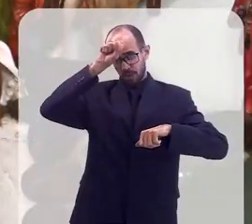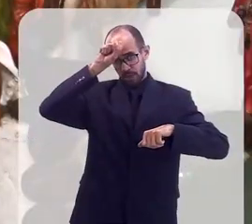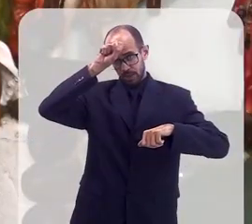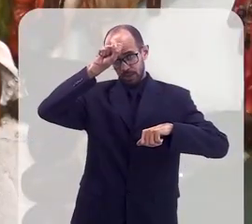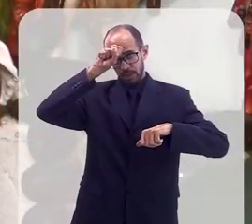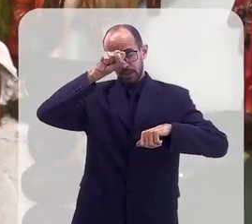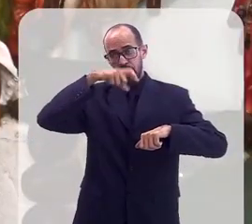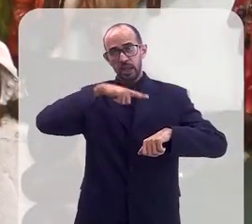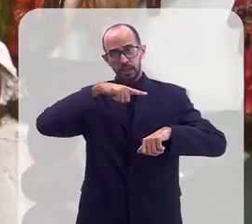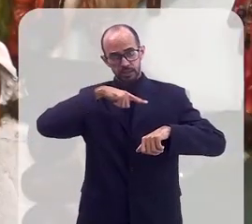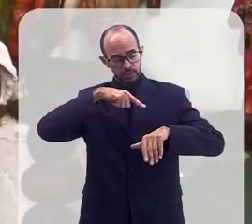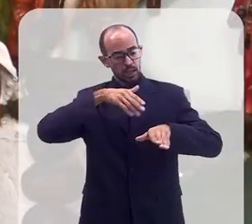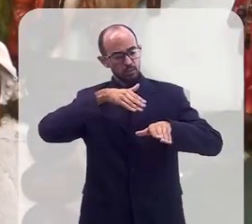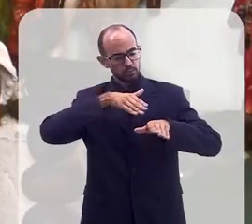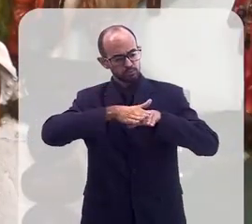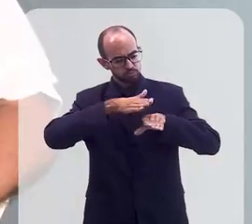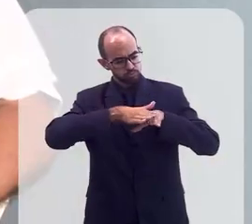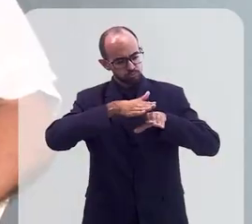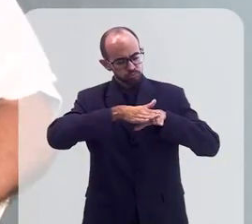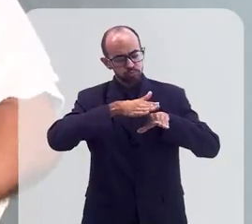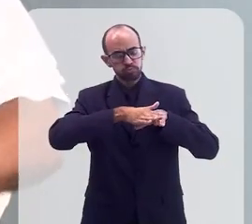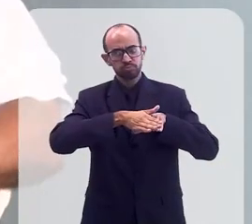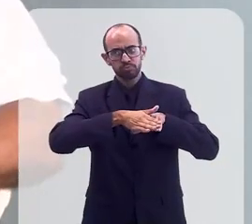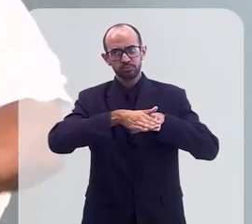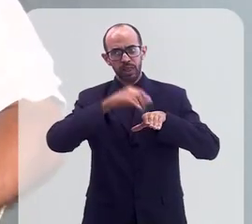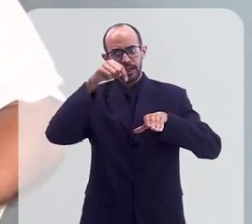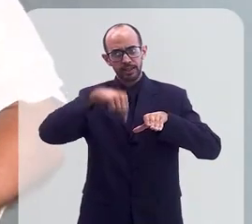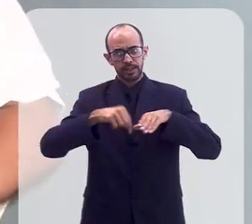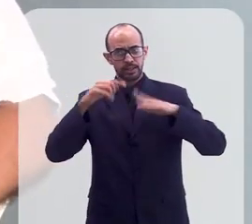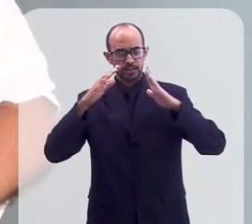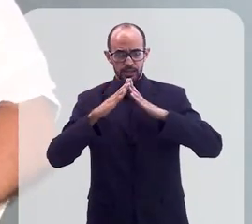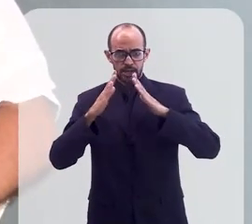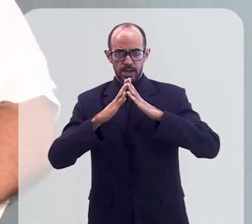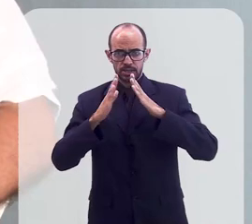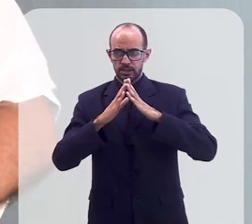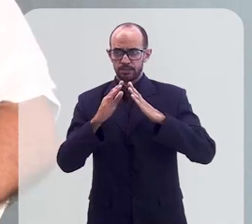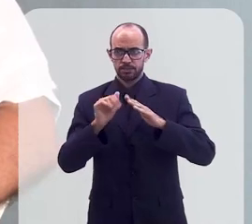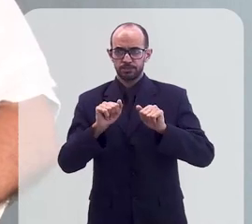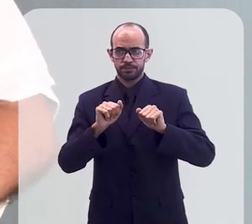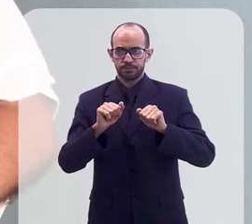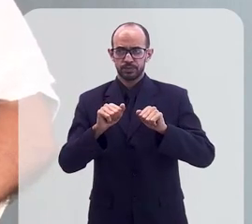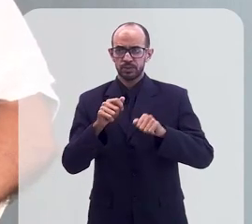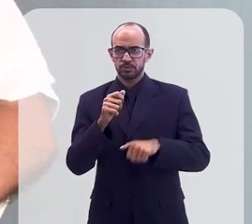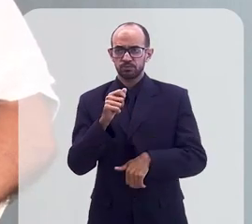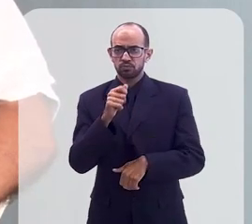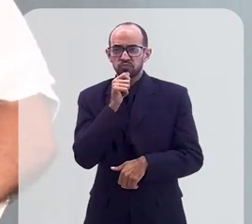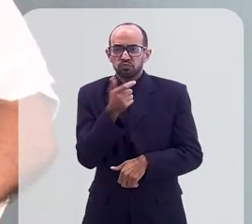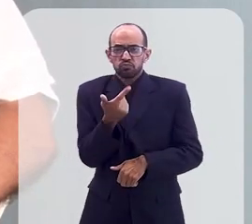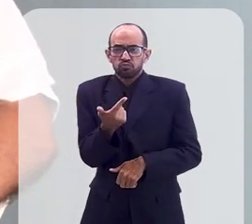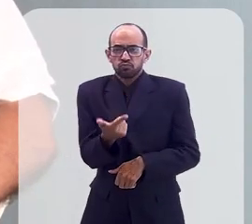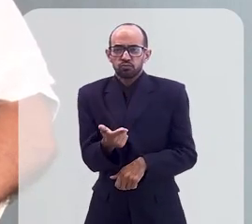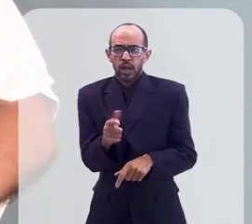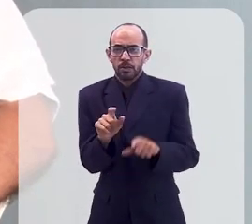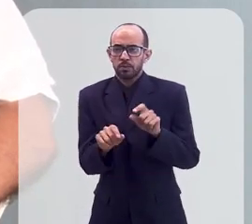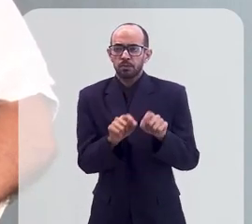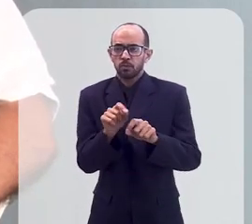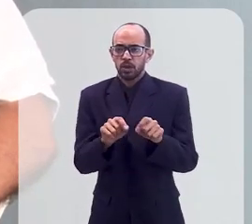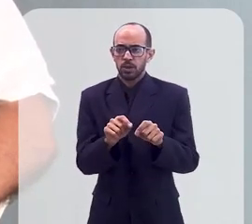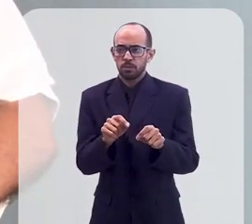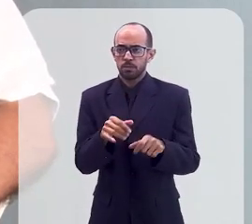também doutrinado. Exato. Nesta casa aqui, a gente não tem, geralmente